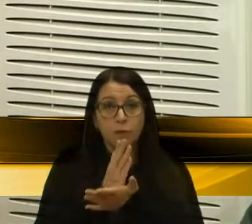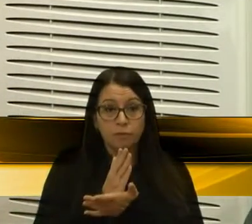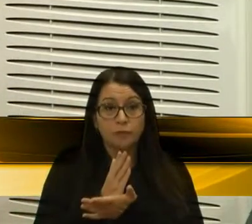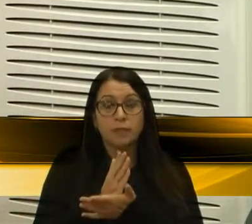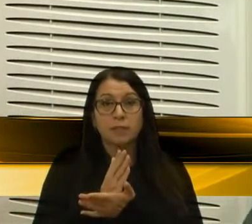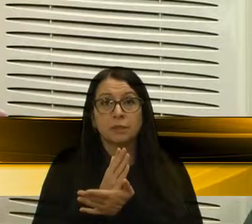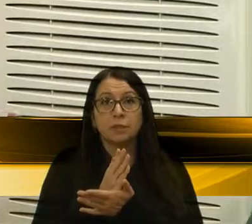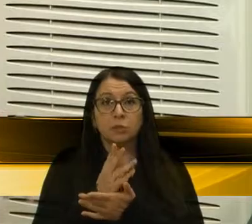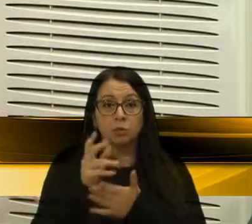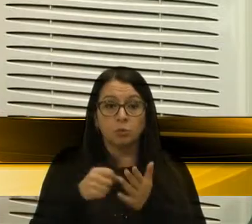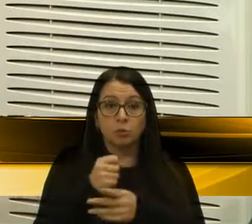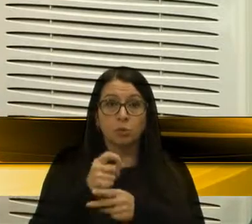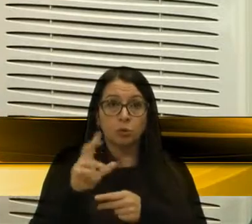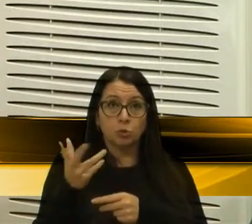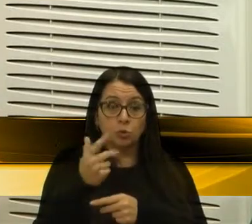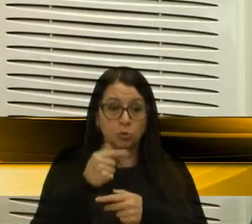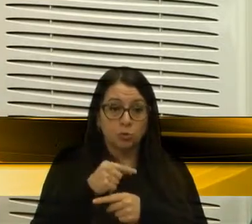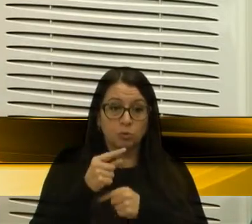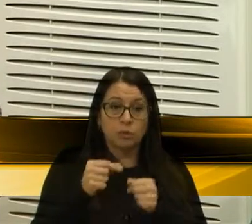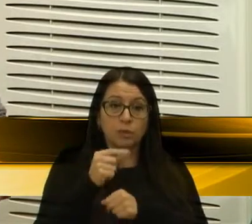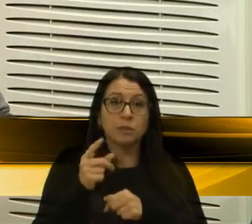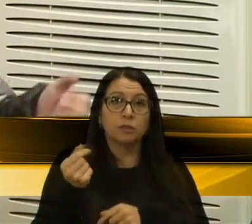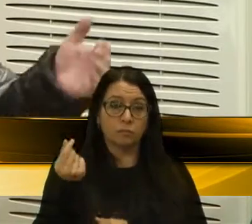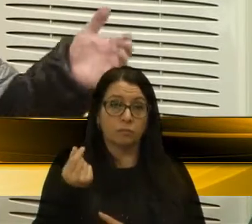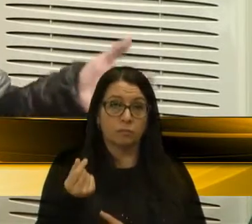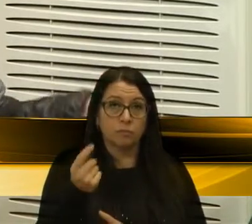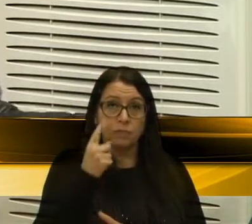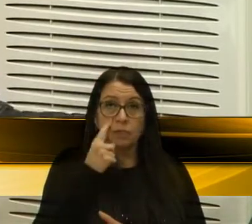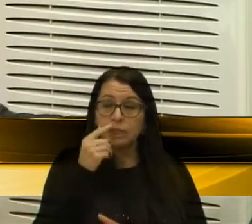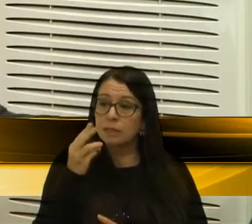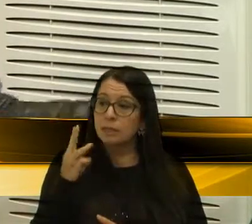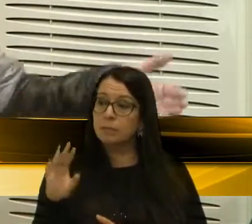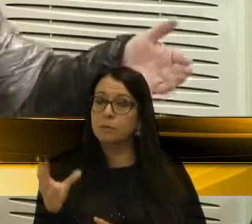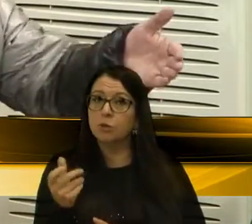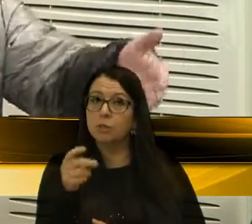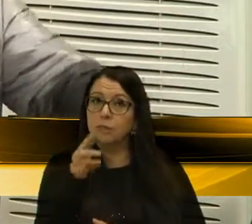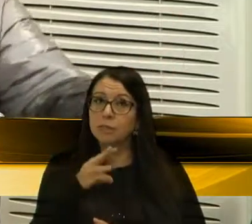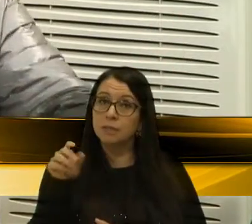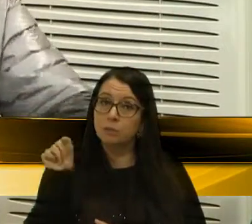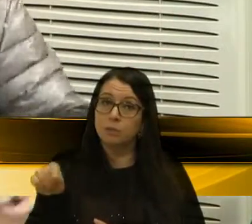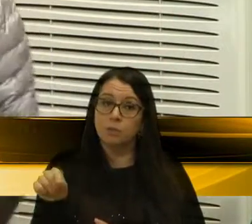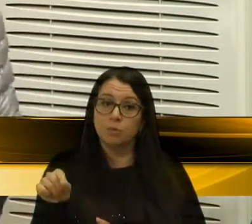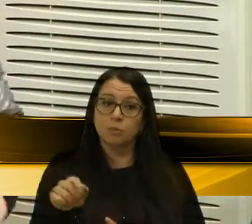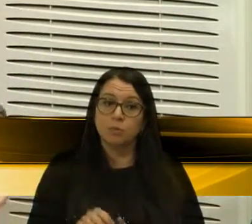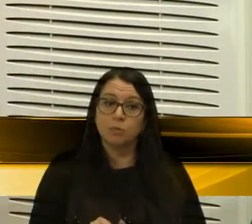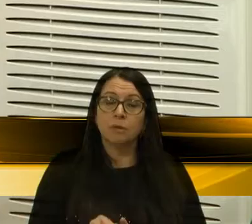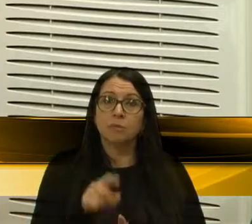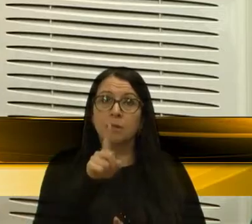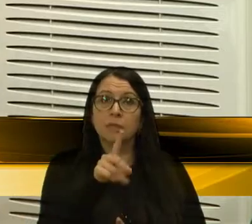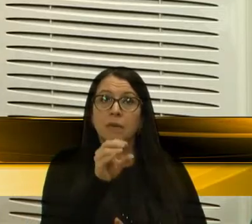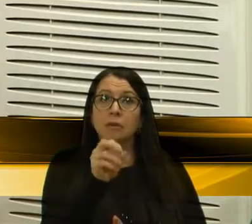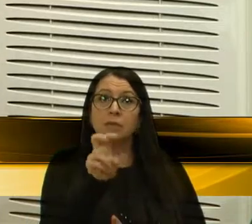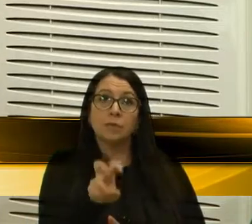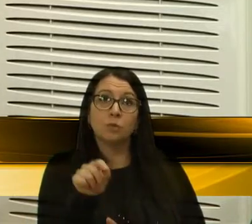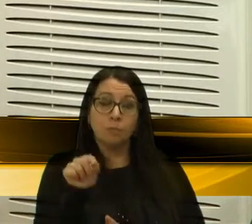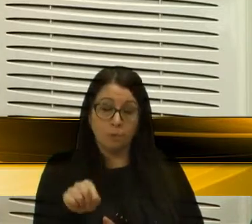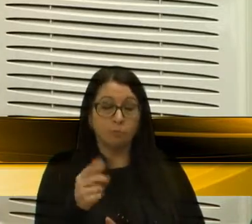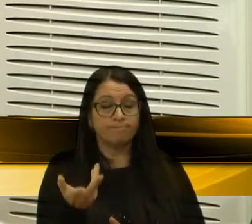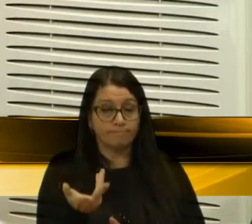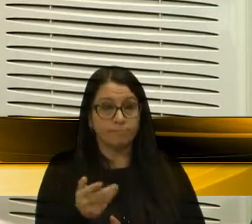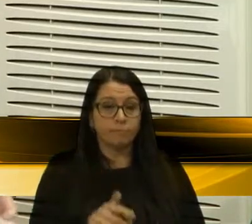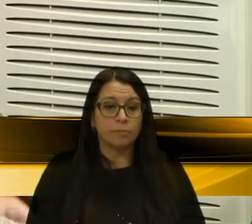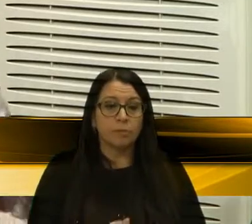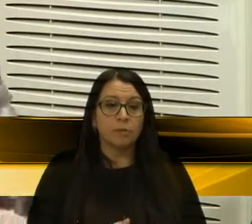este ano acredito que dois projetos com esse valor neto vem de três milhões e trezentos mil pra 105 mil então